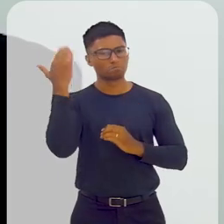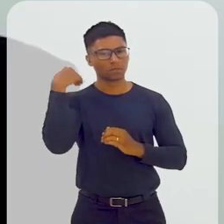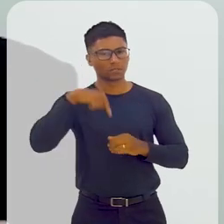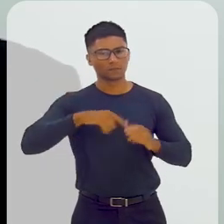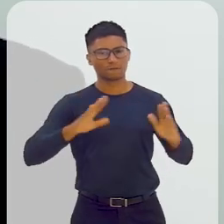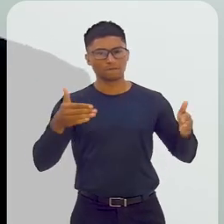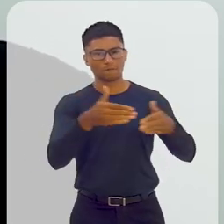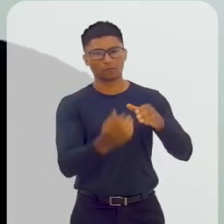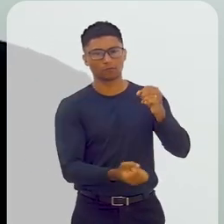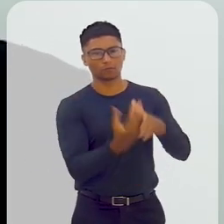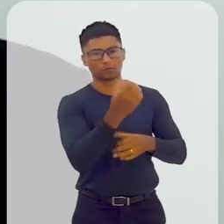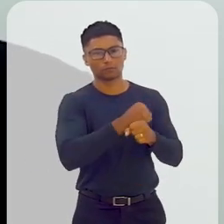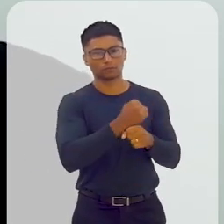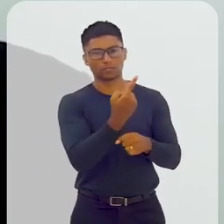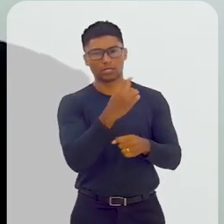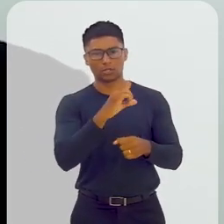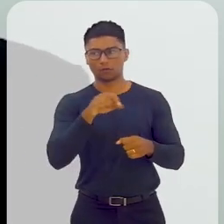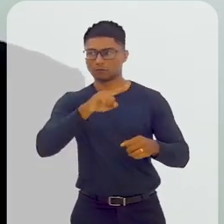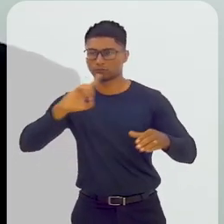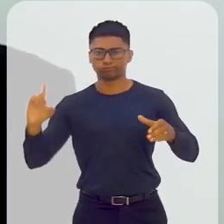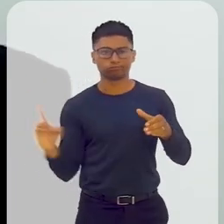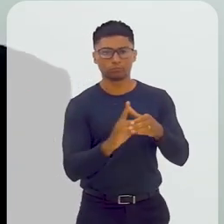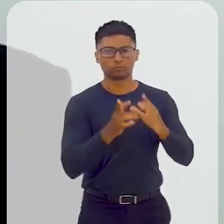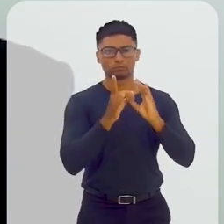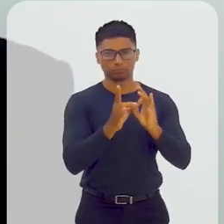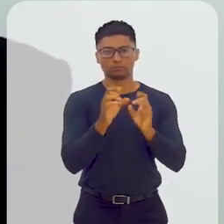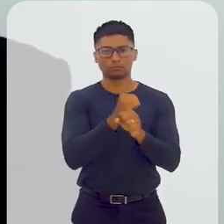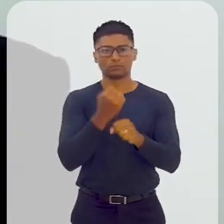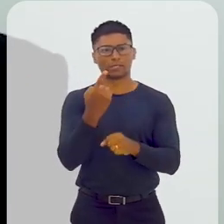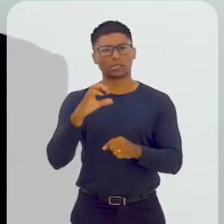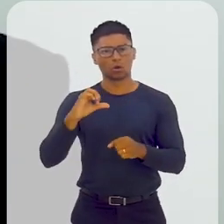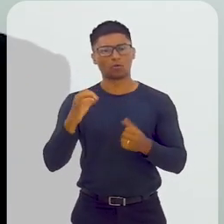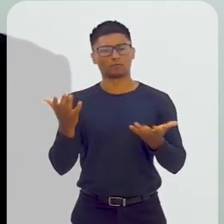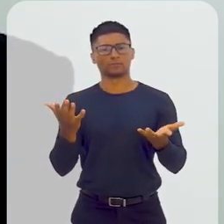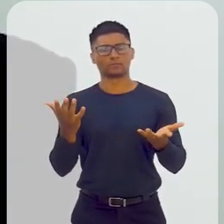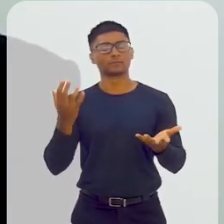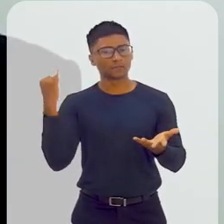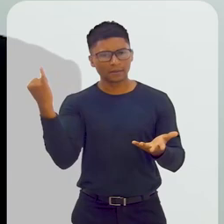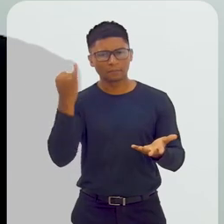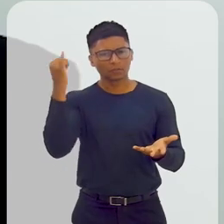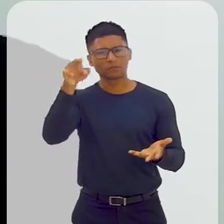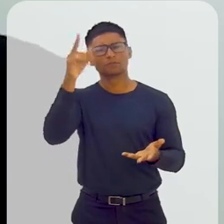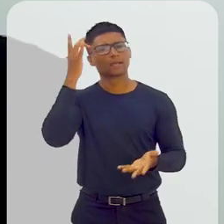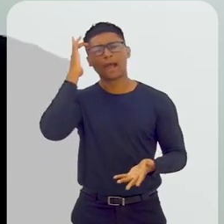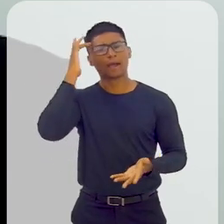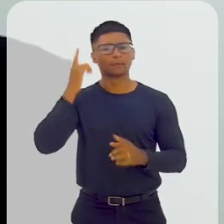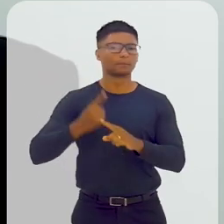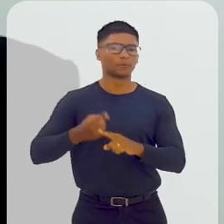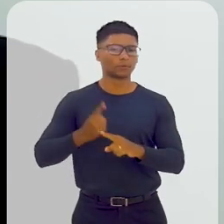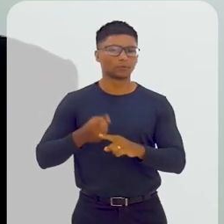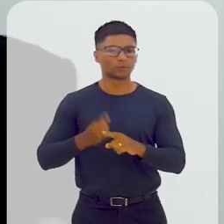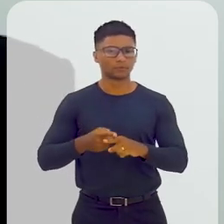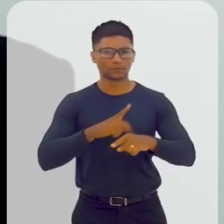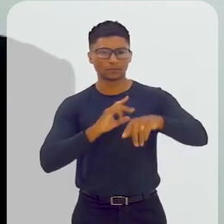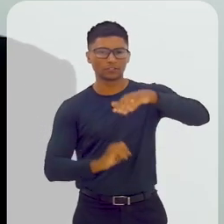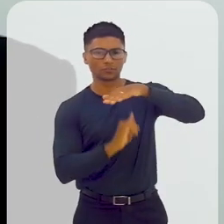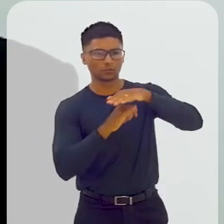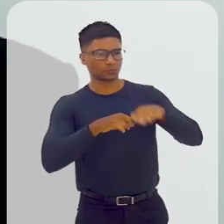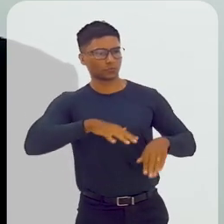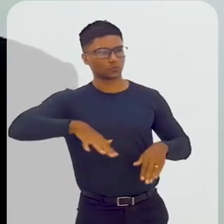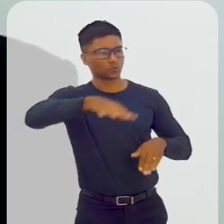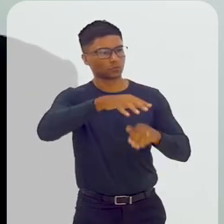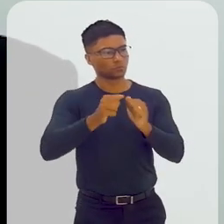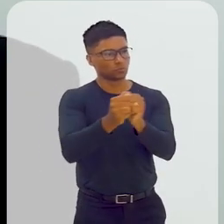parte do Fórum desde o seu início, há 19 anos. Qual a importância de atuar e de compor esse corpo